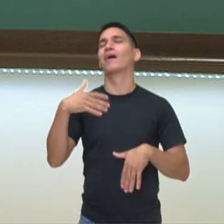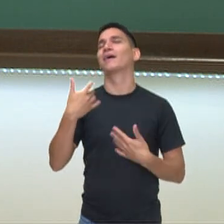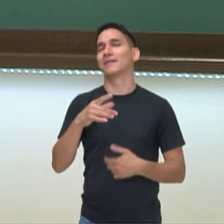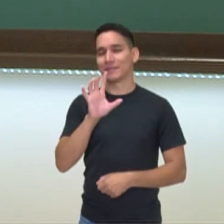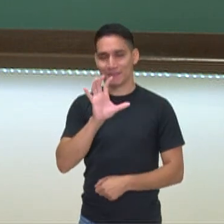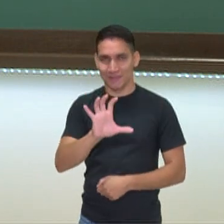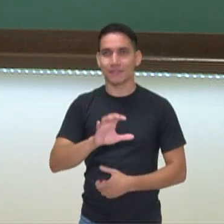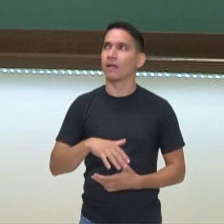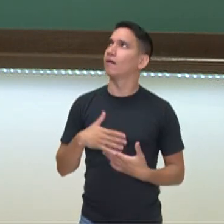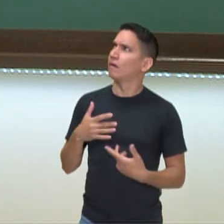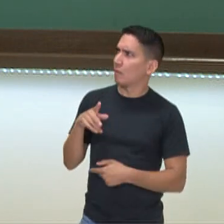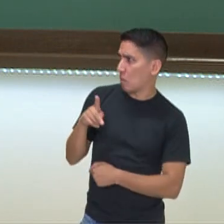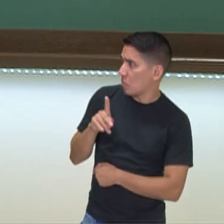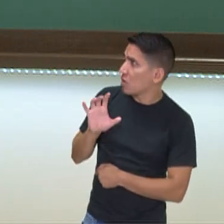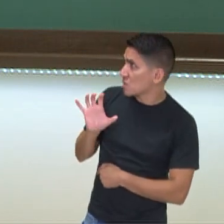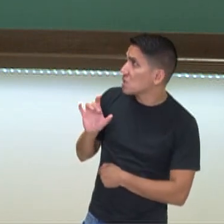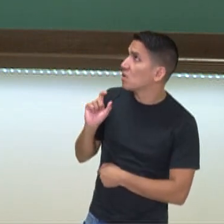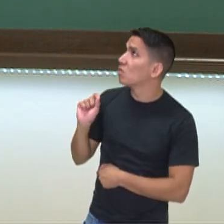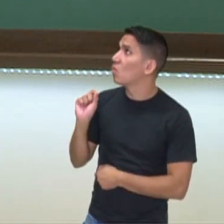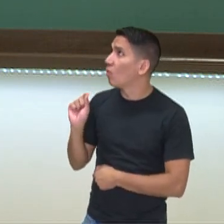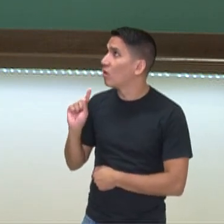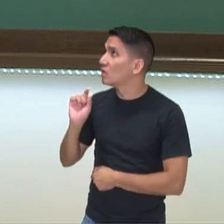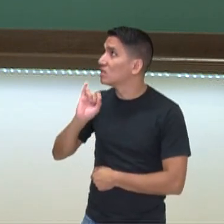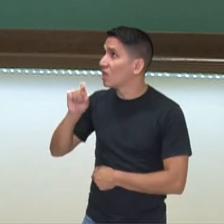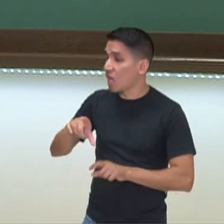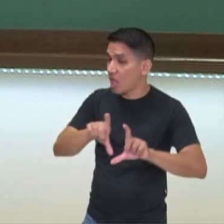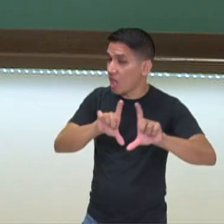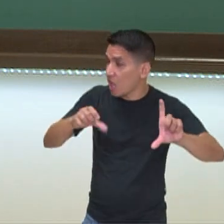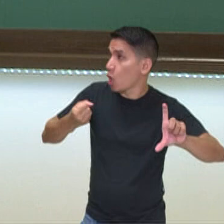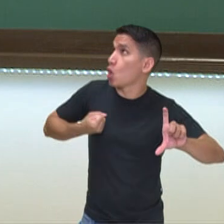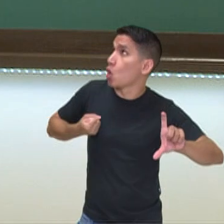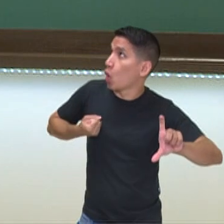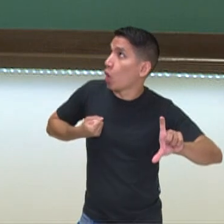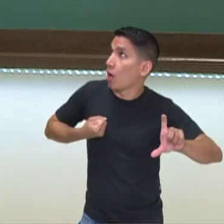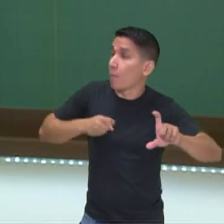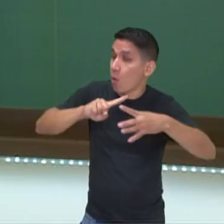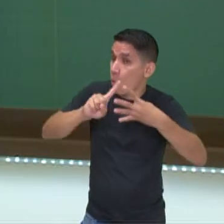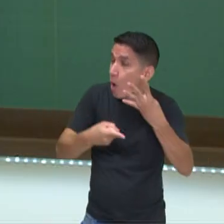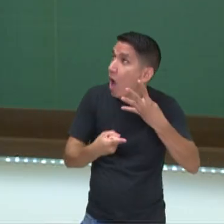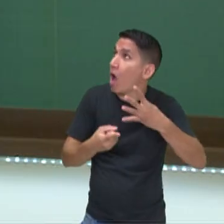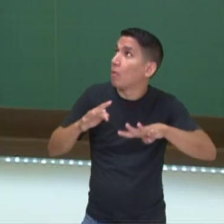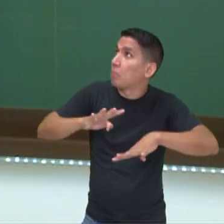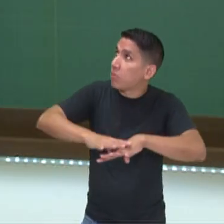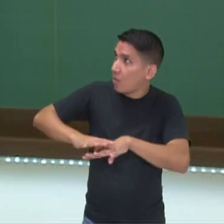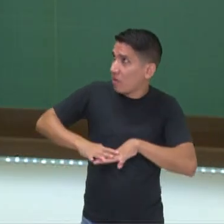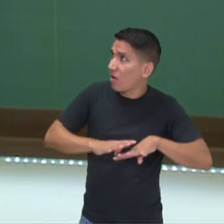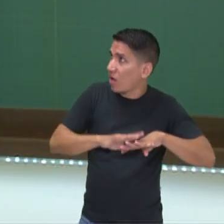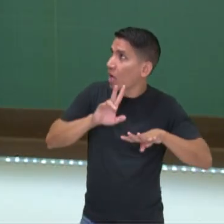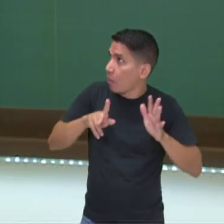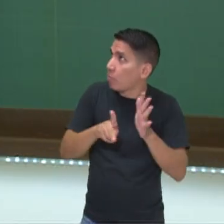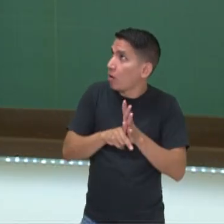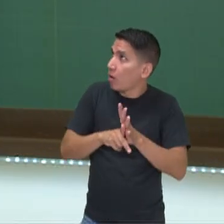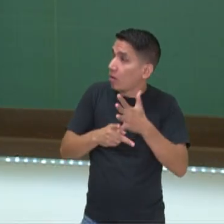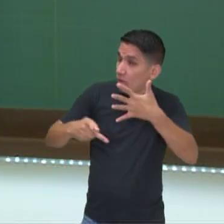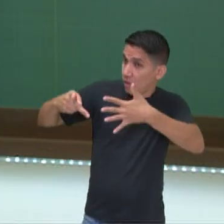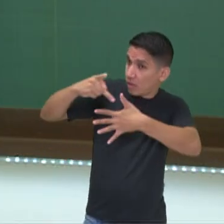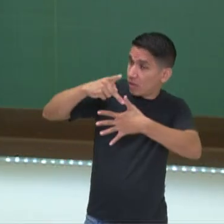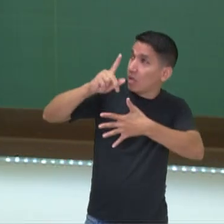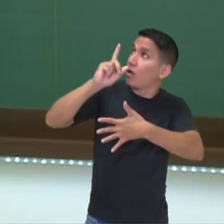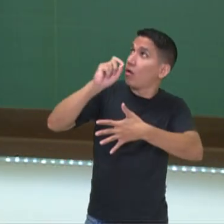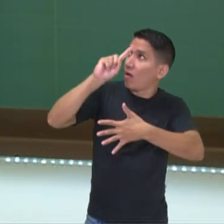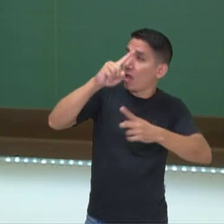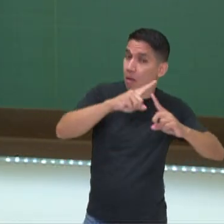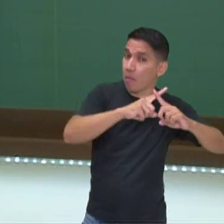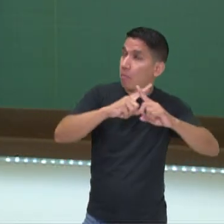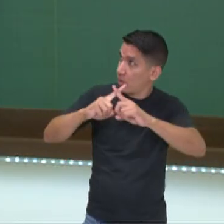Então, prof, quando tem uma expressão numérica com as 4 operações básicas, eu tenho que resolver primeiro